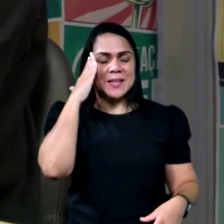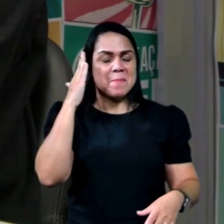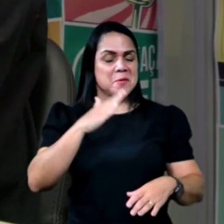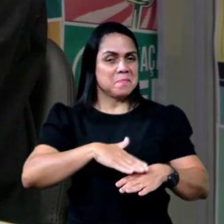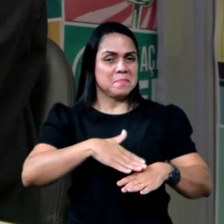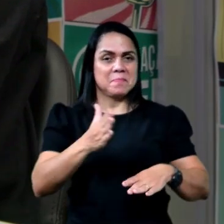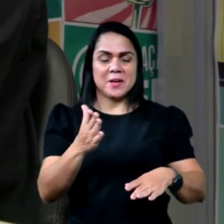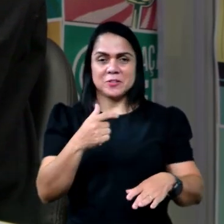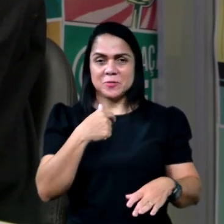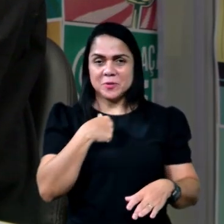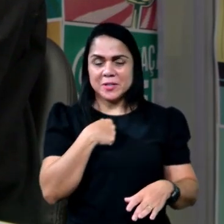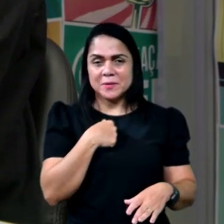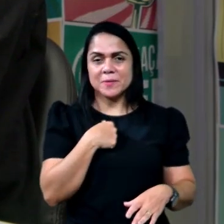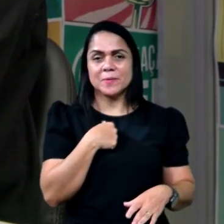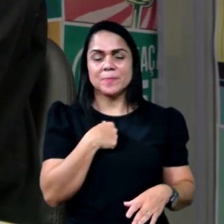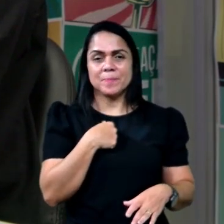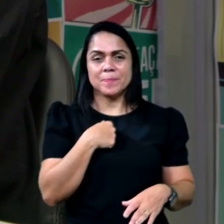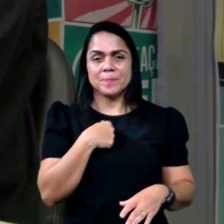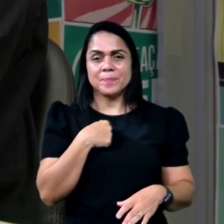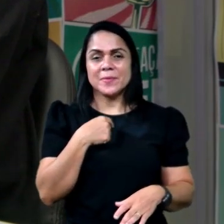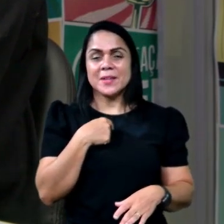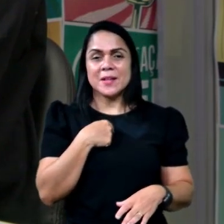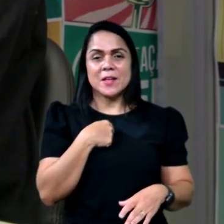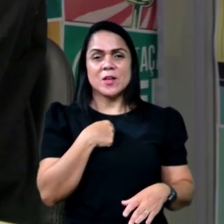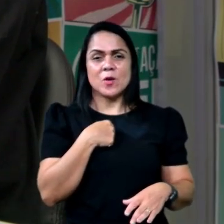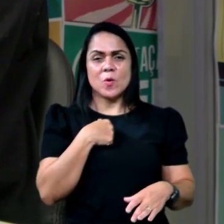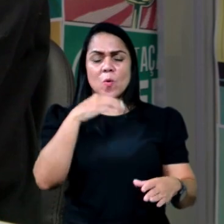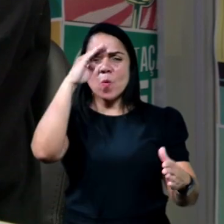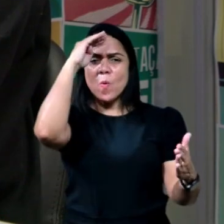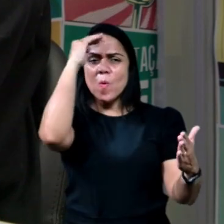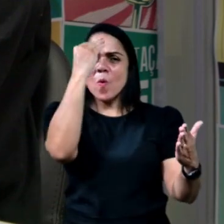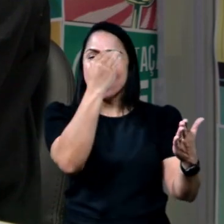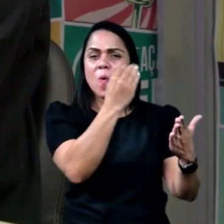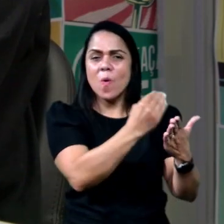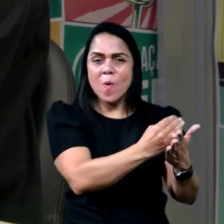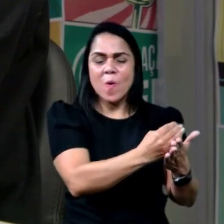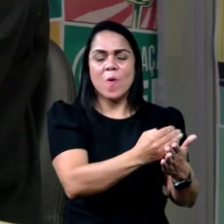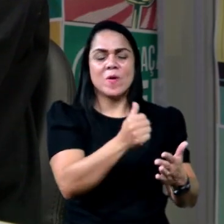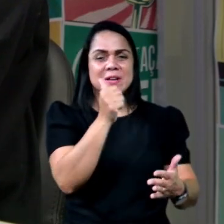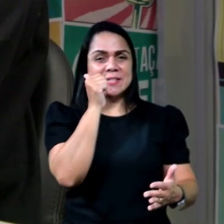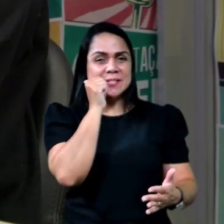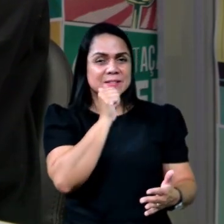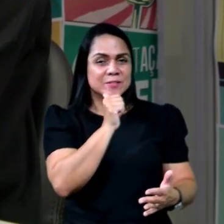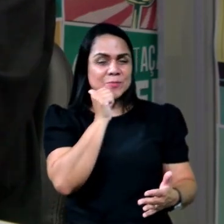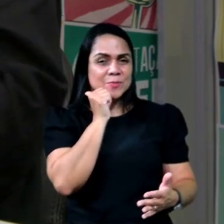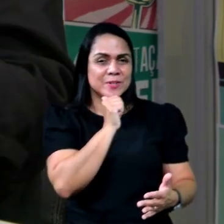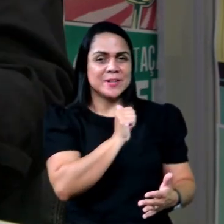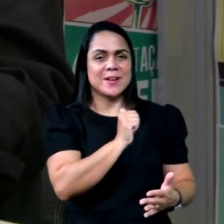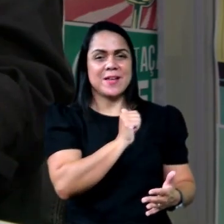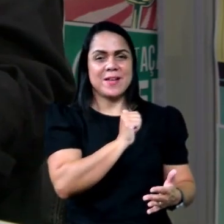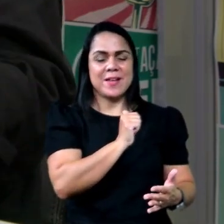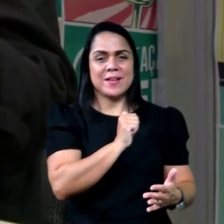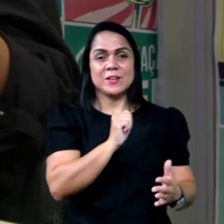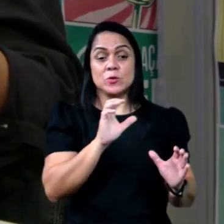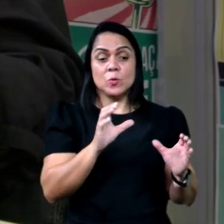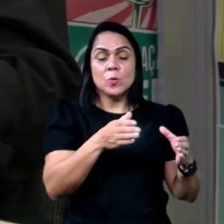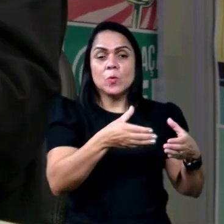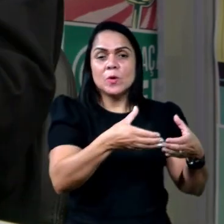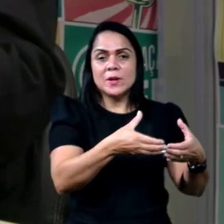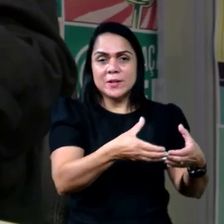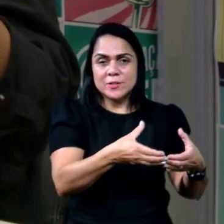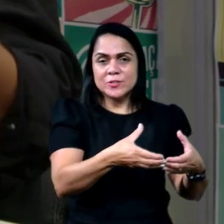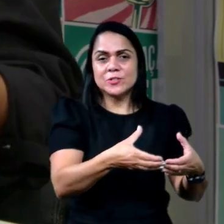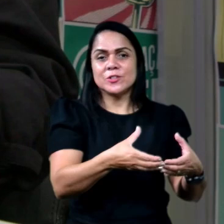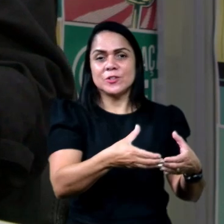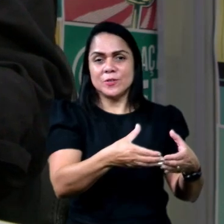tenho tranquilidade de dizer. Eu honro essas mulheres, eu admiro o coletivo que forma